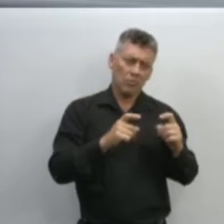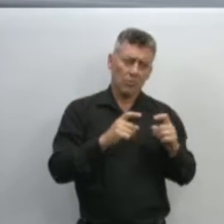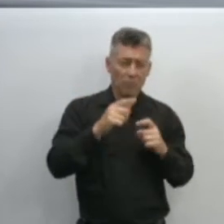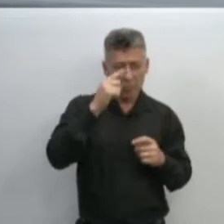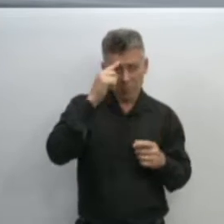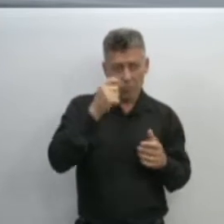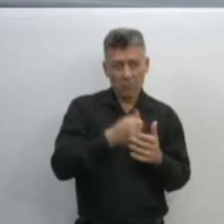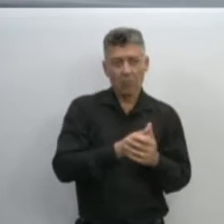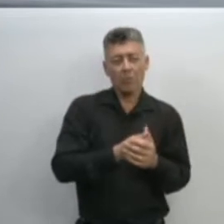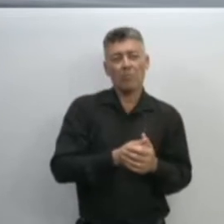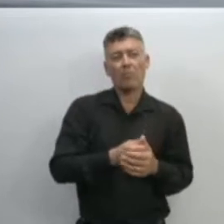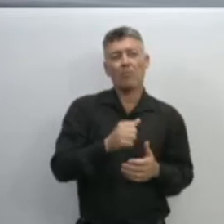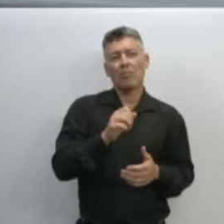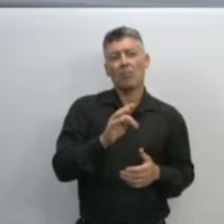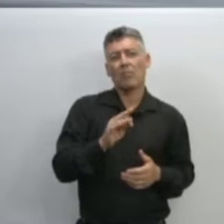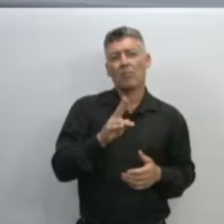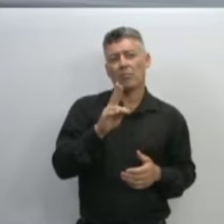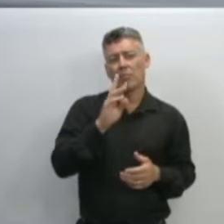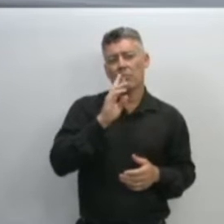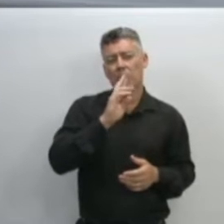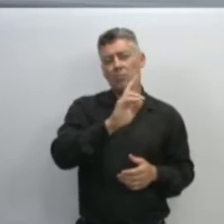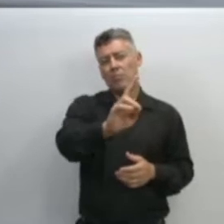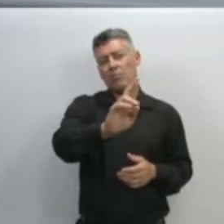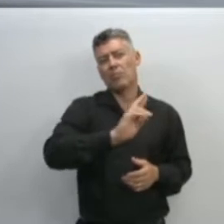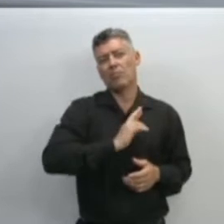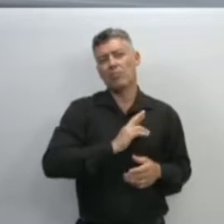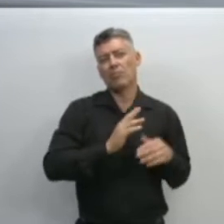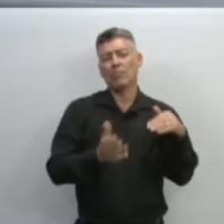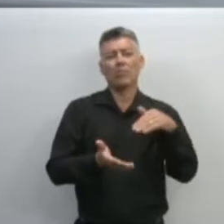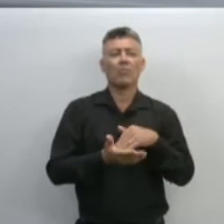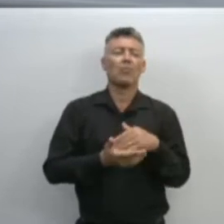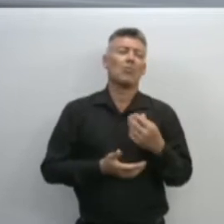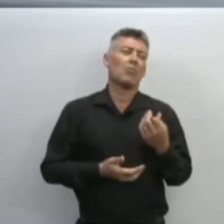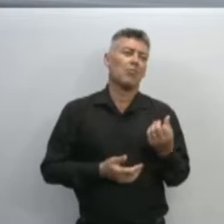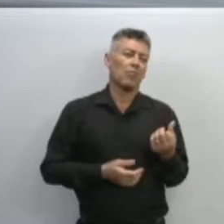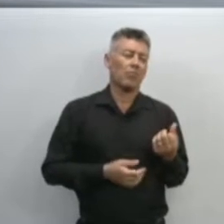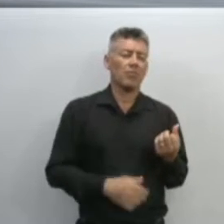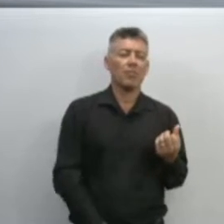decidido que a STTU nos daria uma resposta até a sexta-feira à noite.